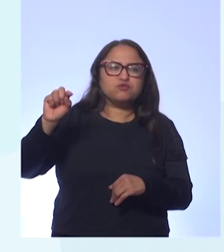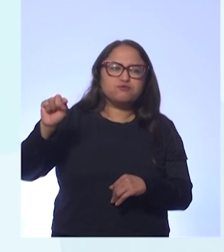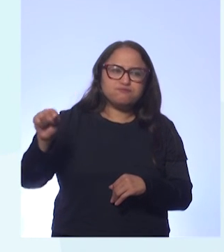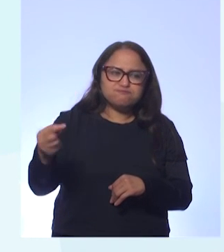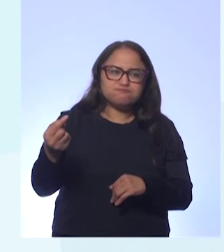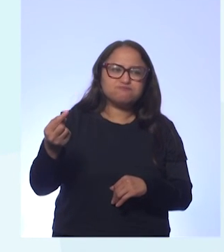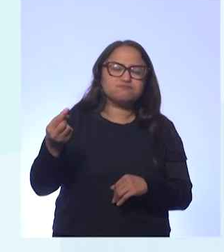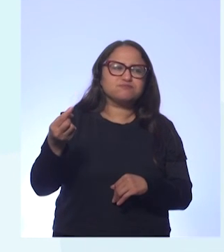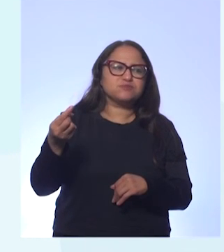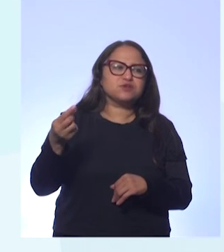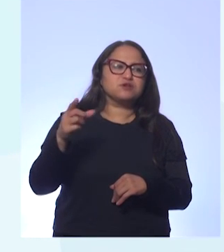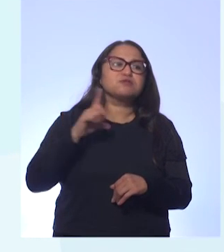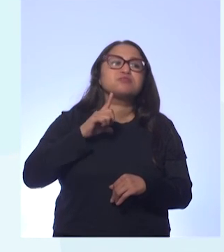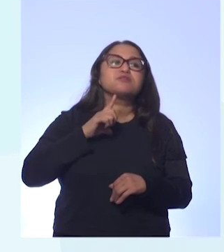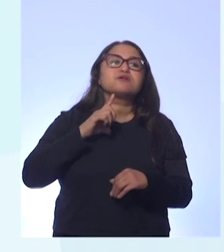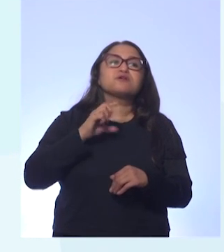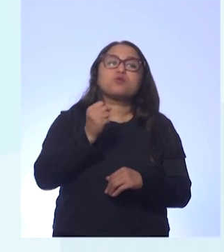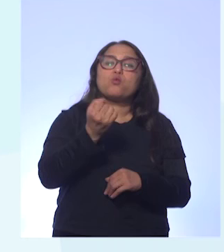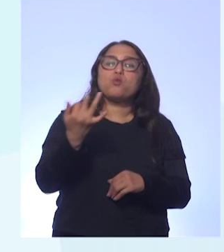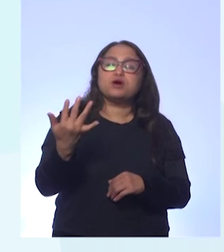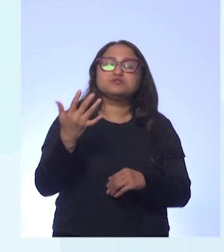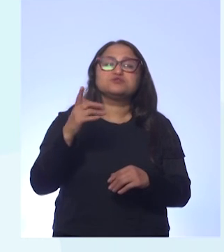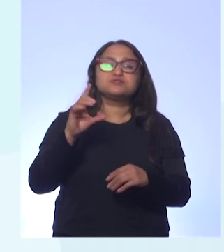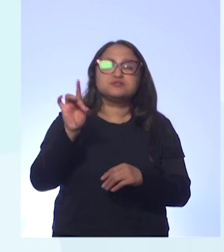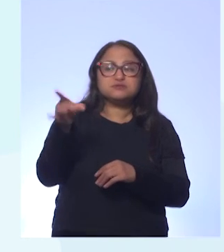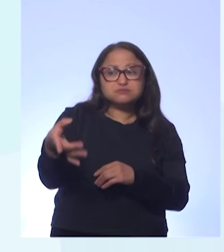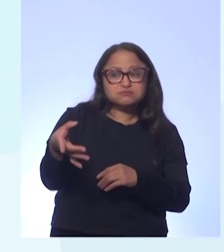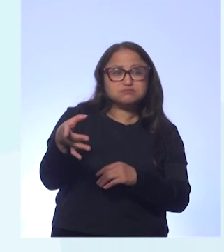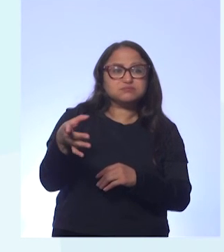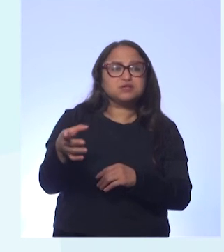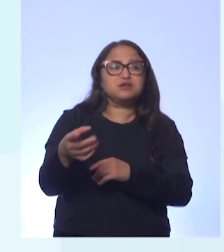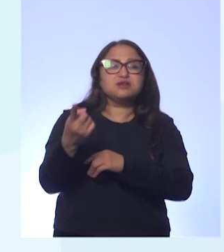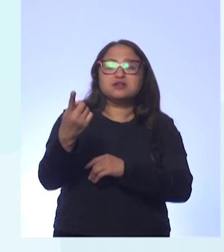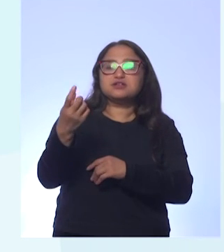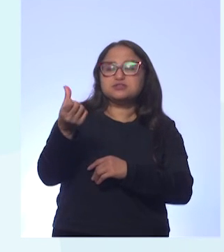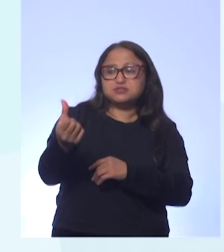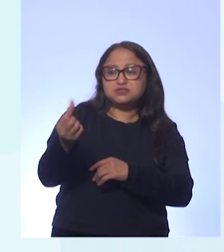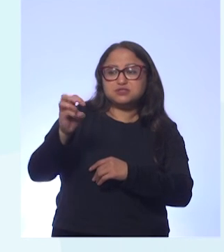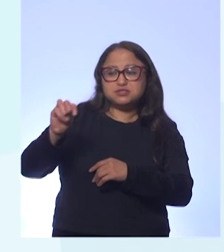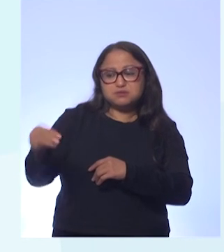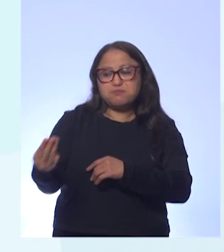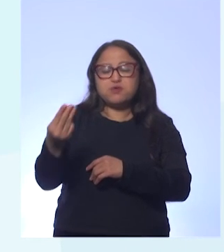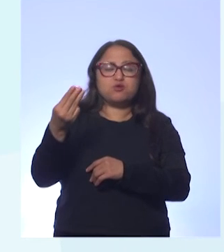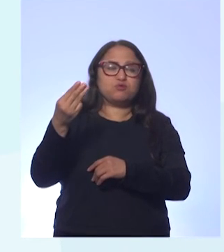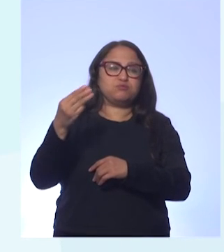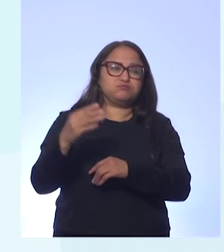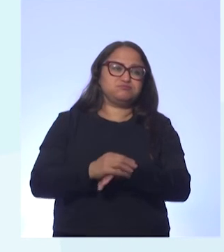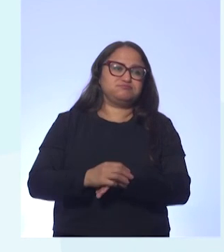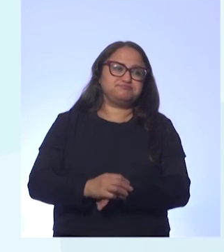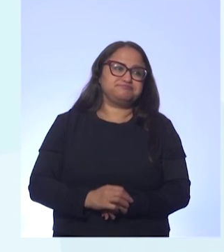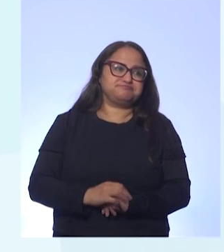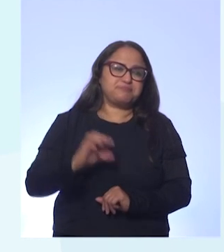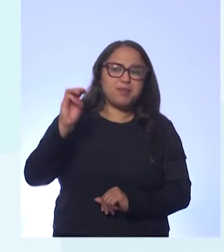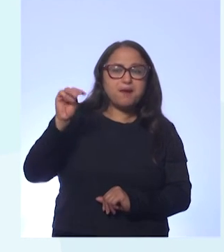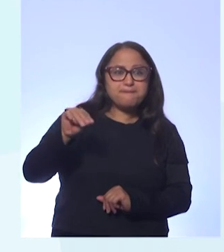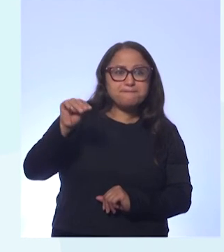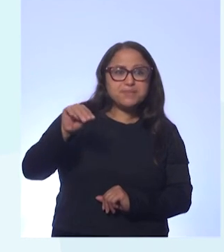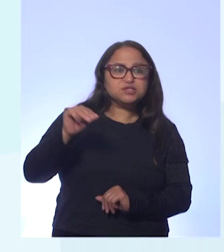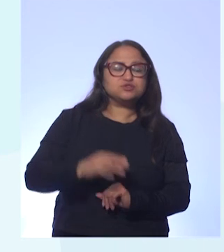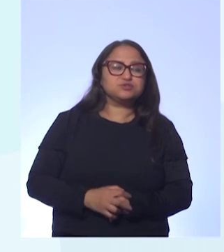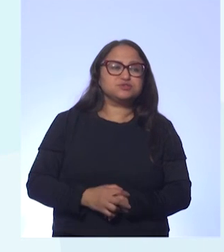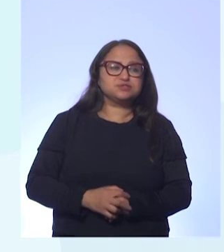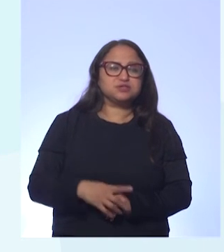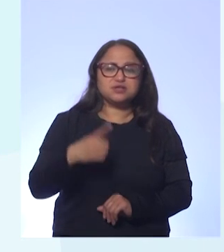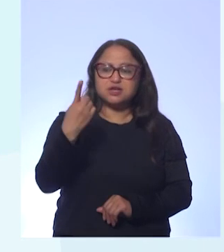1600. Quantos zeros sobraram? 3 zeros, 16.000 metros, transformando em metros.